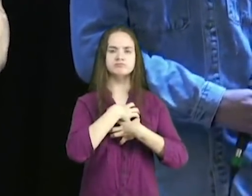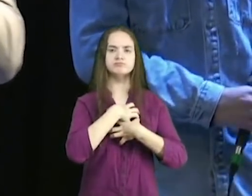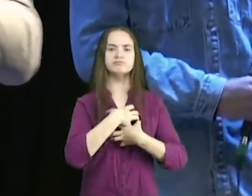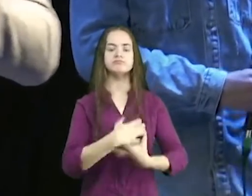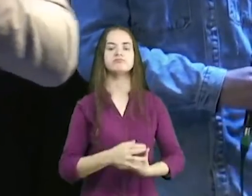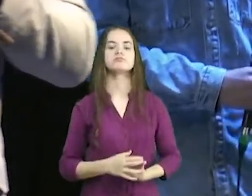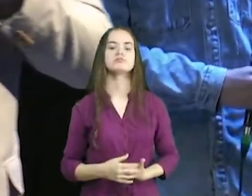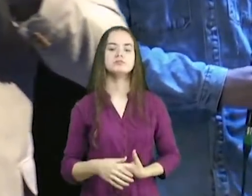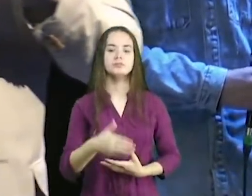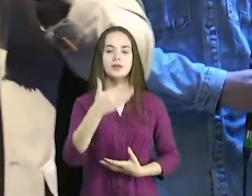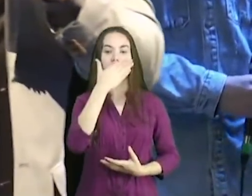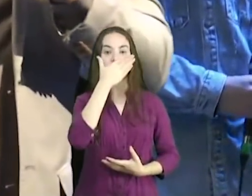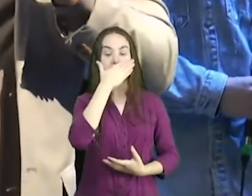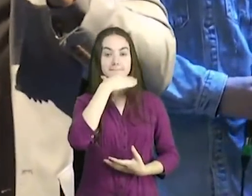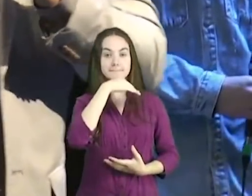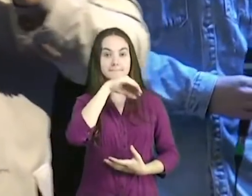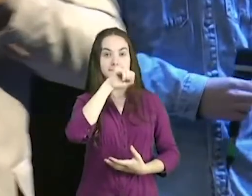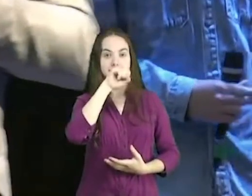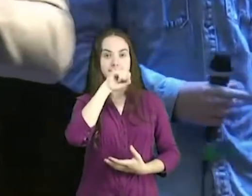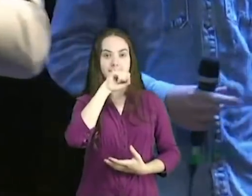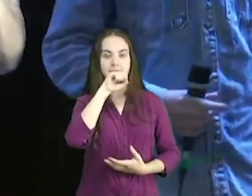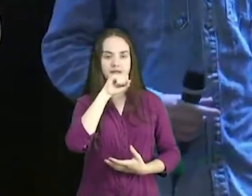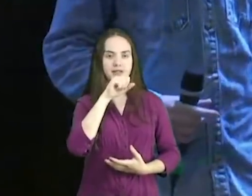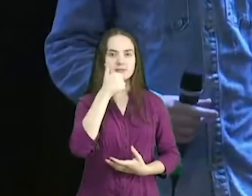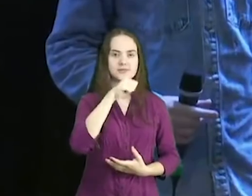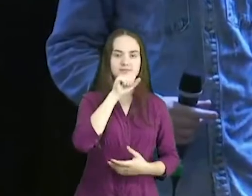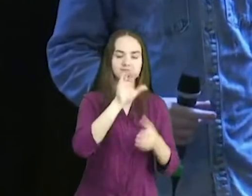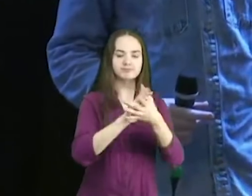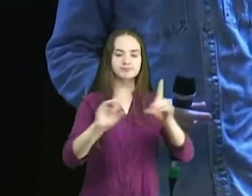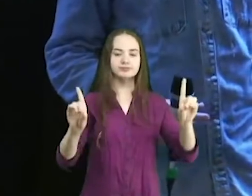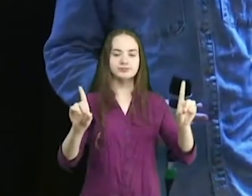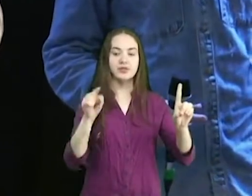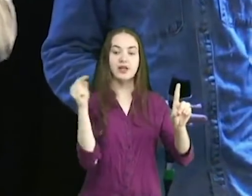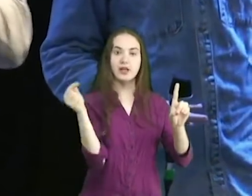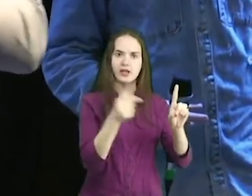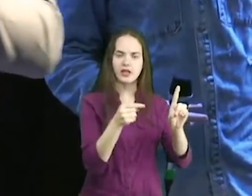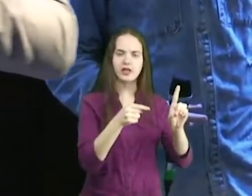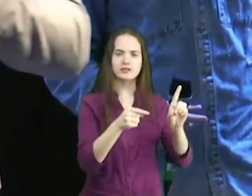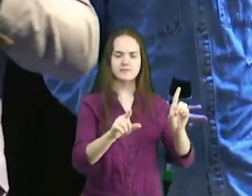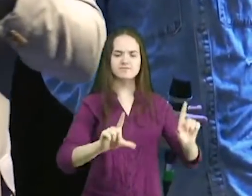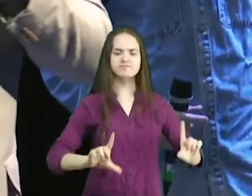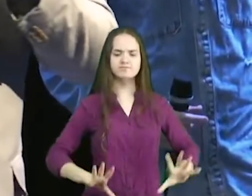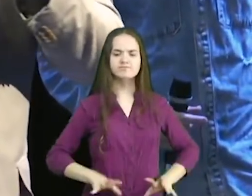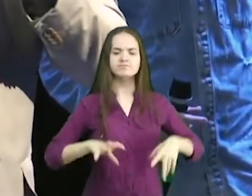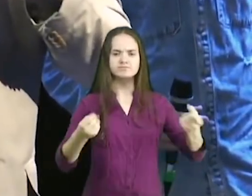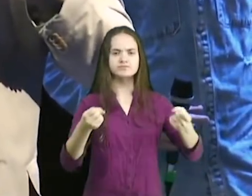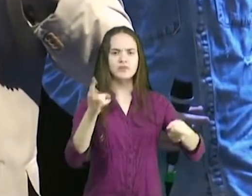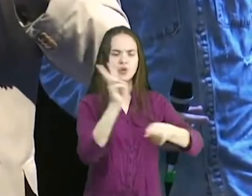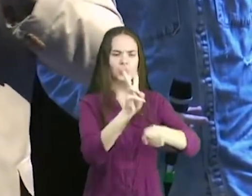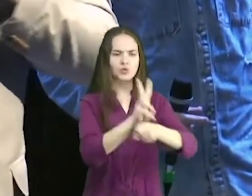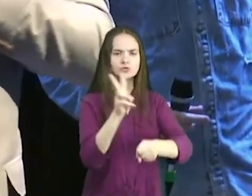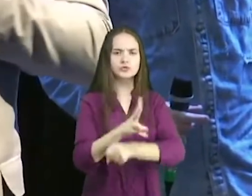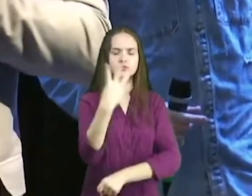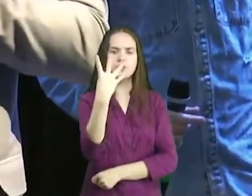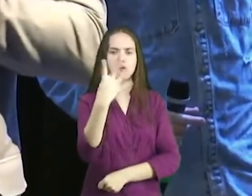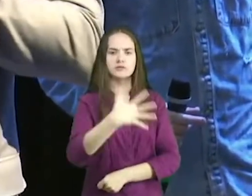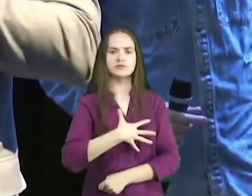Papai se separou da mamãe quando eu tinha 15 anos. E ela bravamente sustentou 4